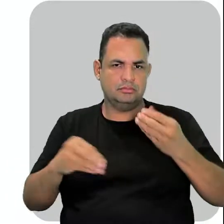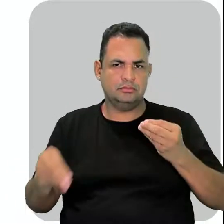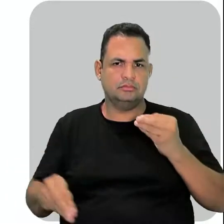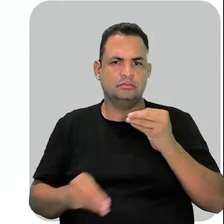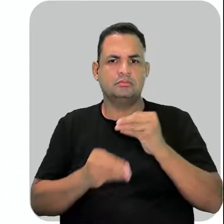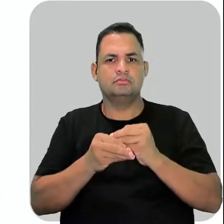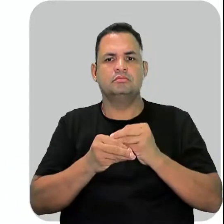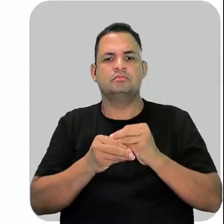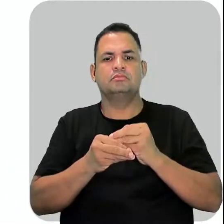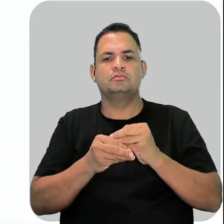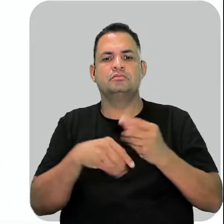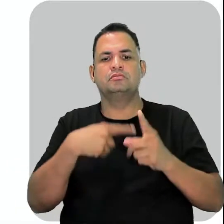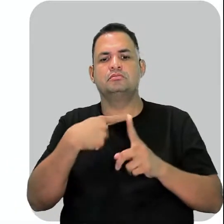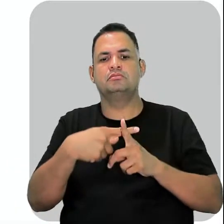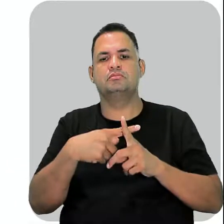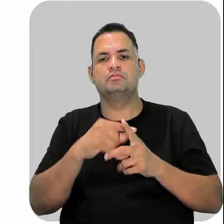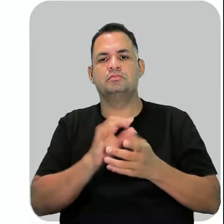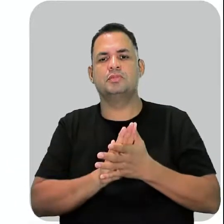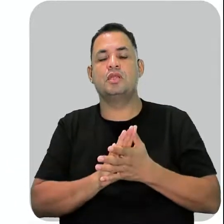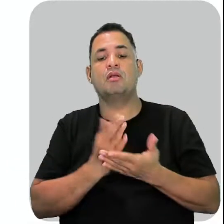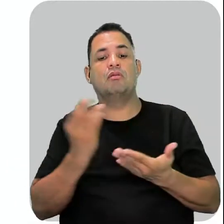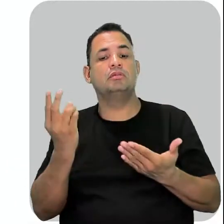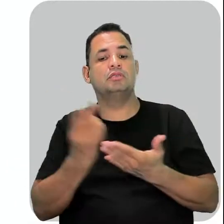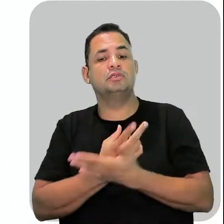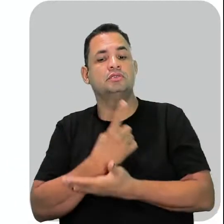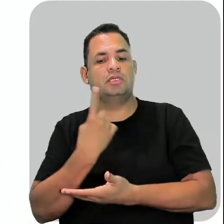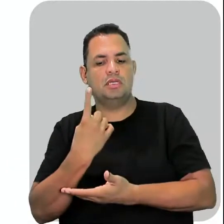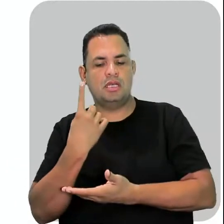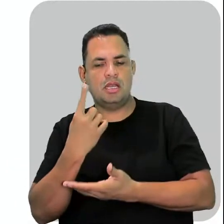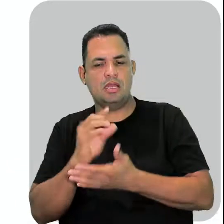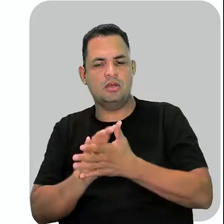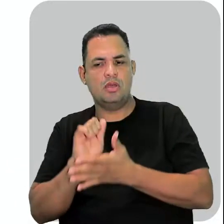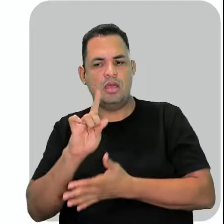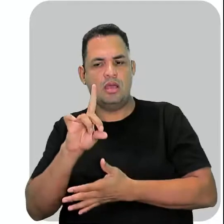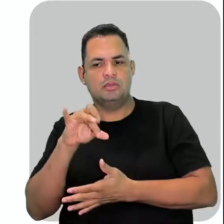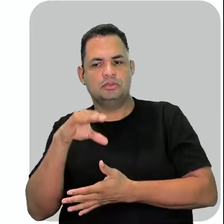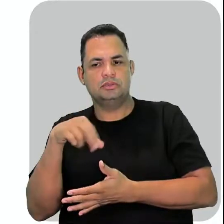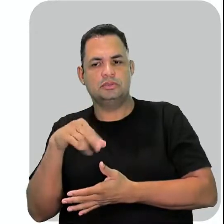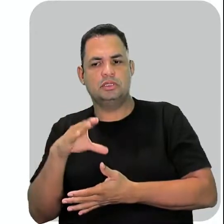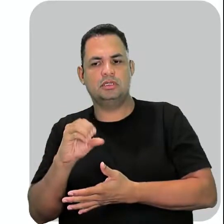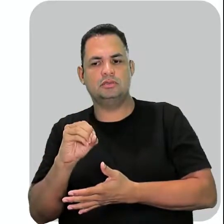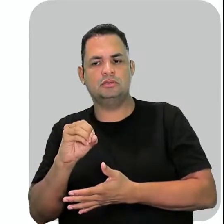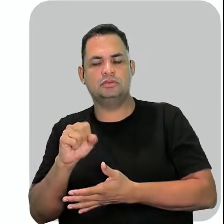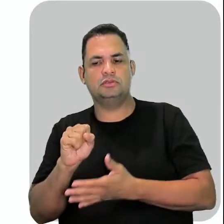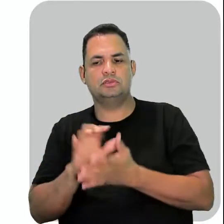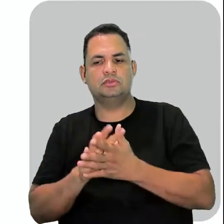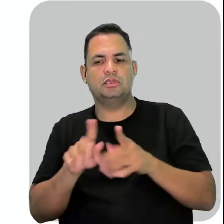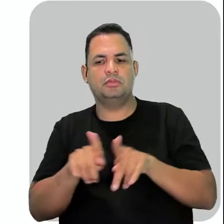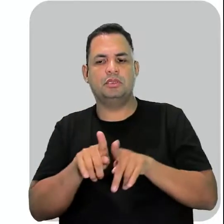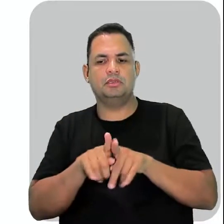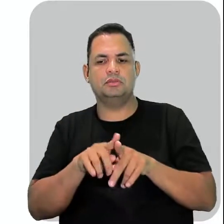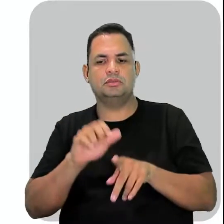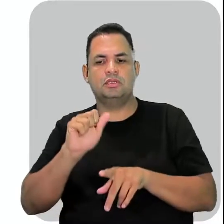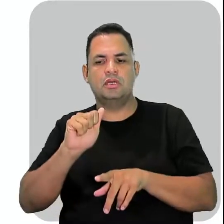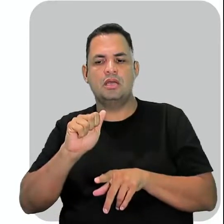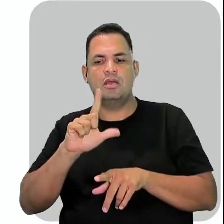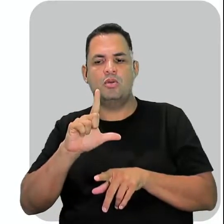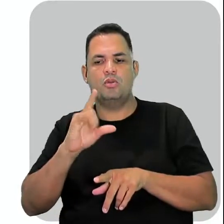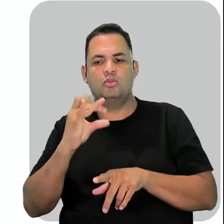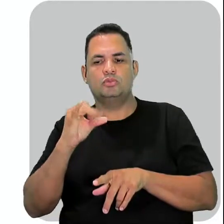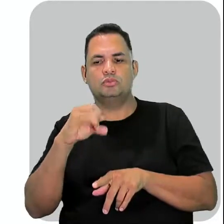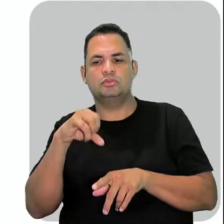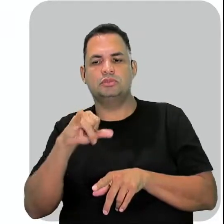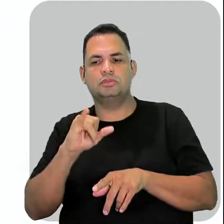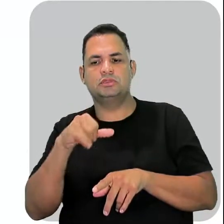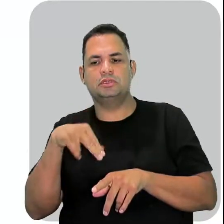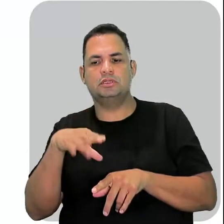Que ocorrem lá nos alcenos e também ocorreu nos alcinos. Neste caso, as reações